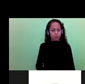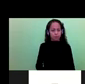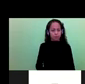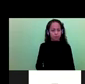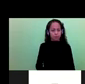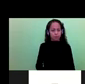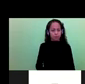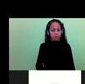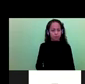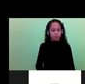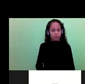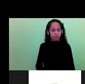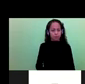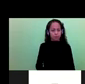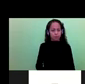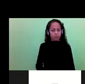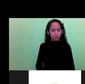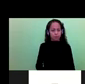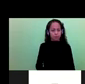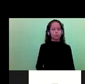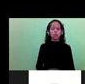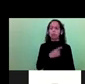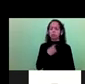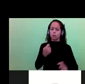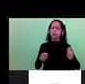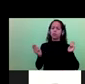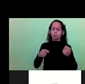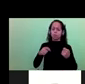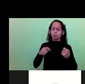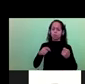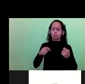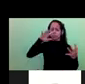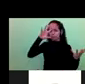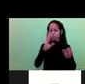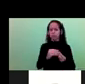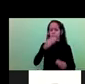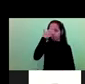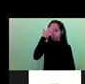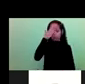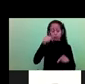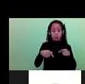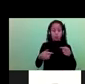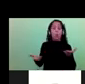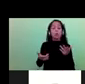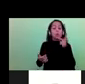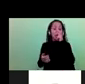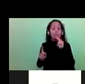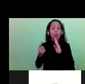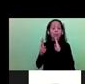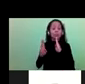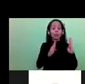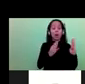Nós podemos conceber, ou eu concebo, que nós estaríamos numa